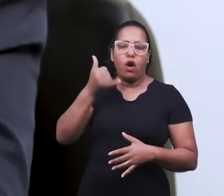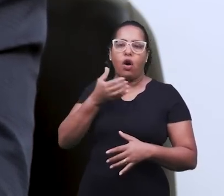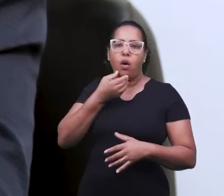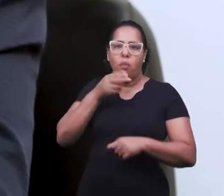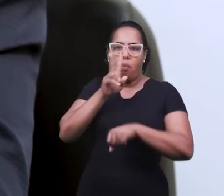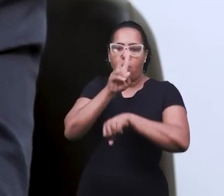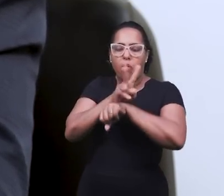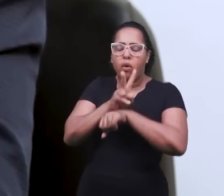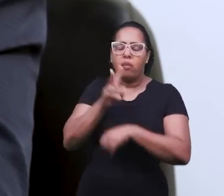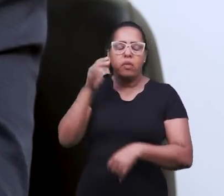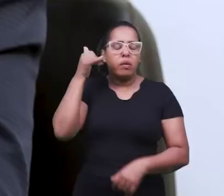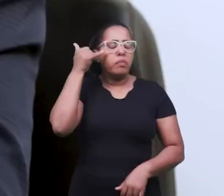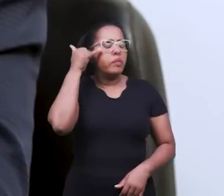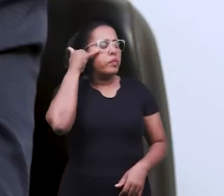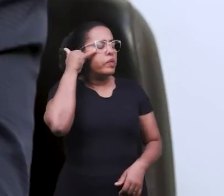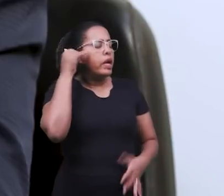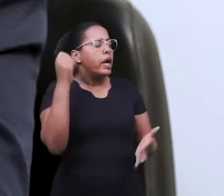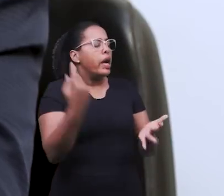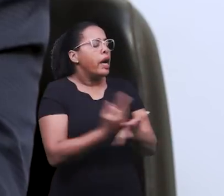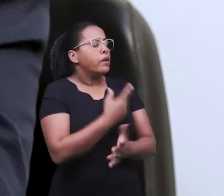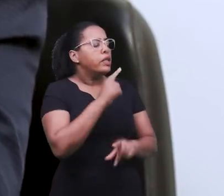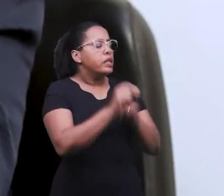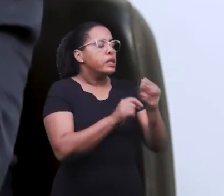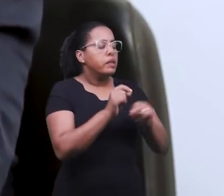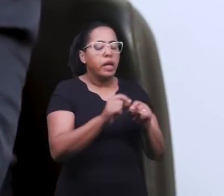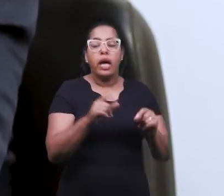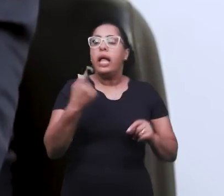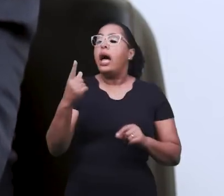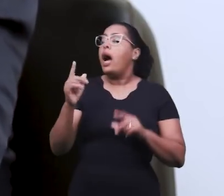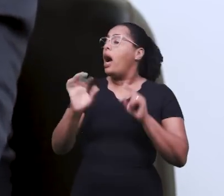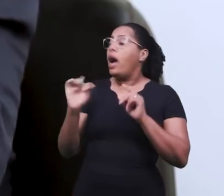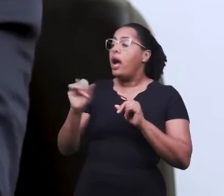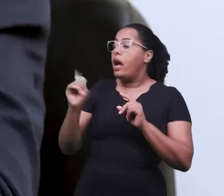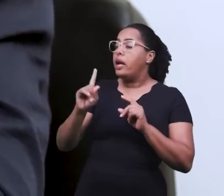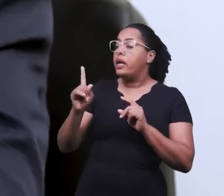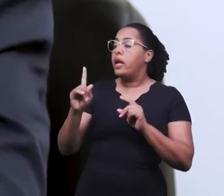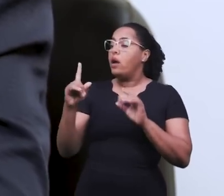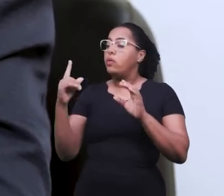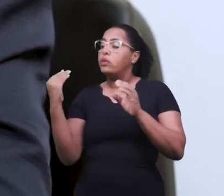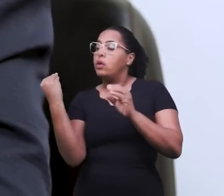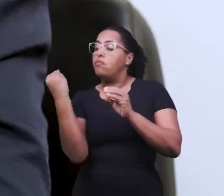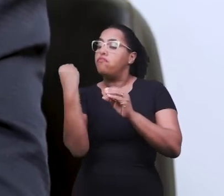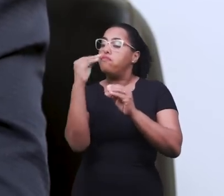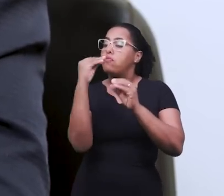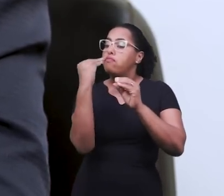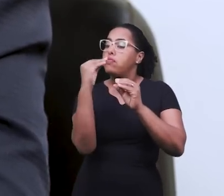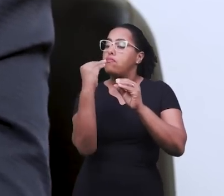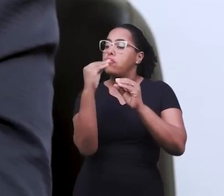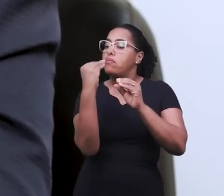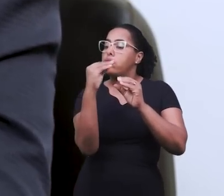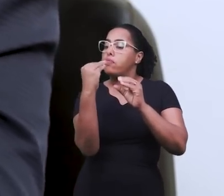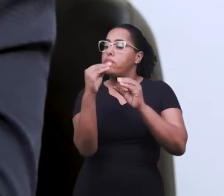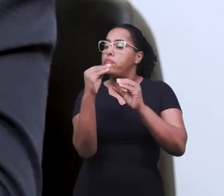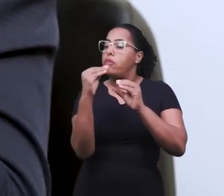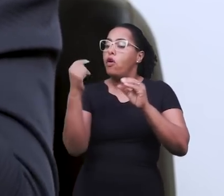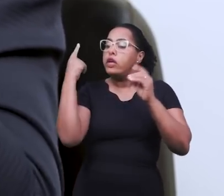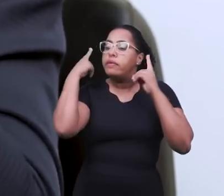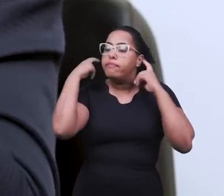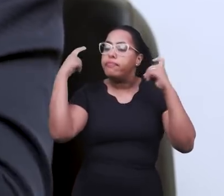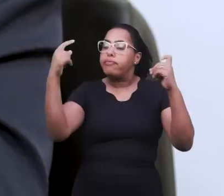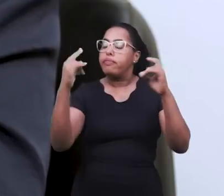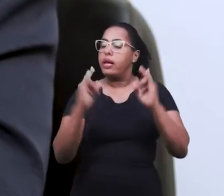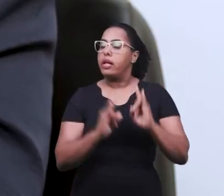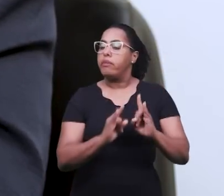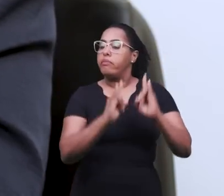outro aspecto interessante também com relação ao toque da trombeta, é que o toque da trombeta não é toque de corneta, ou seja, não é